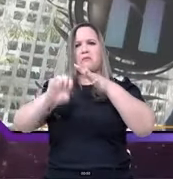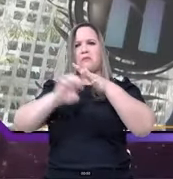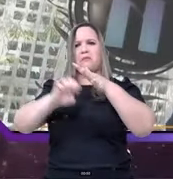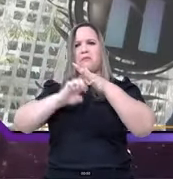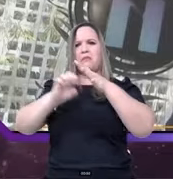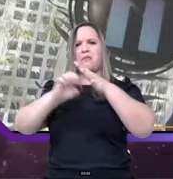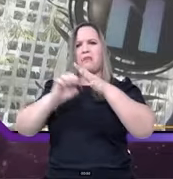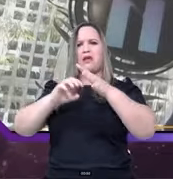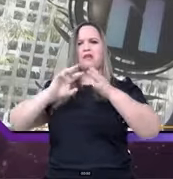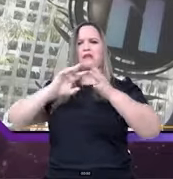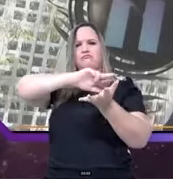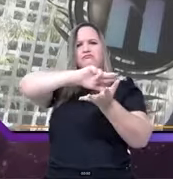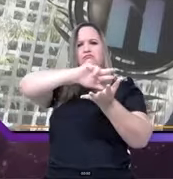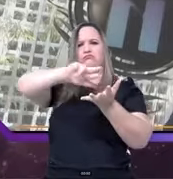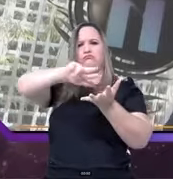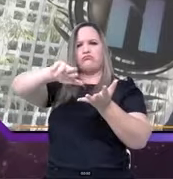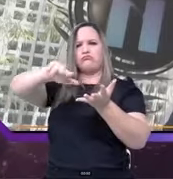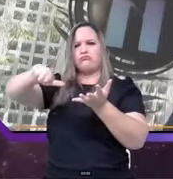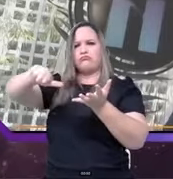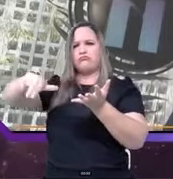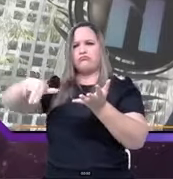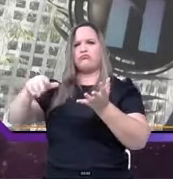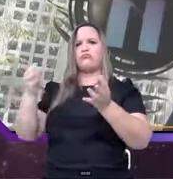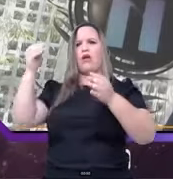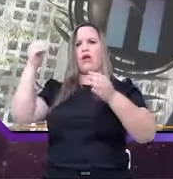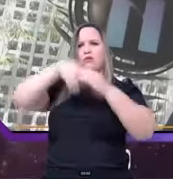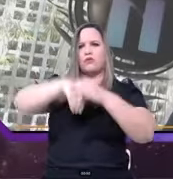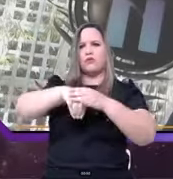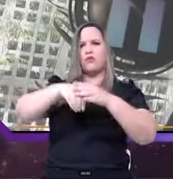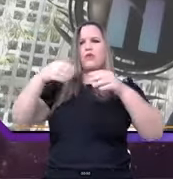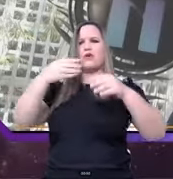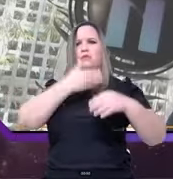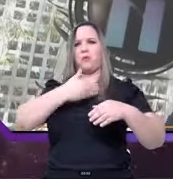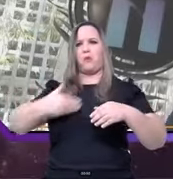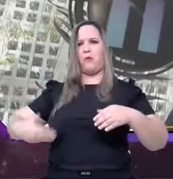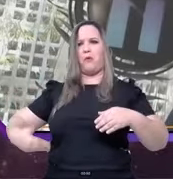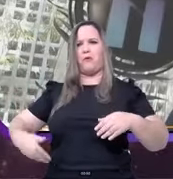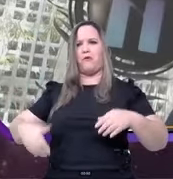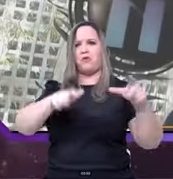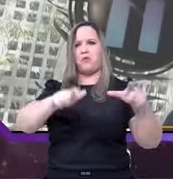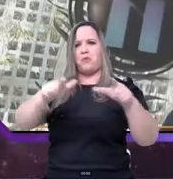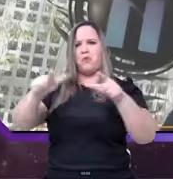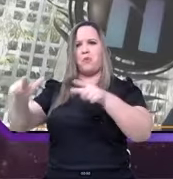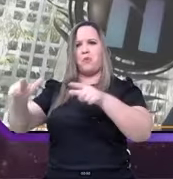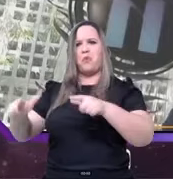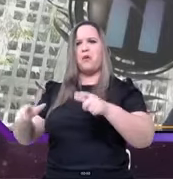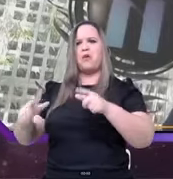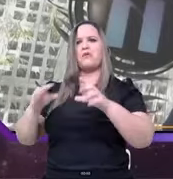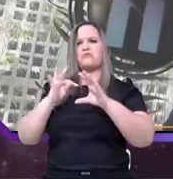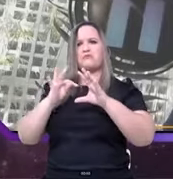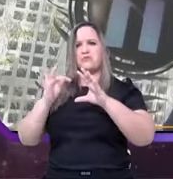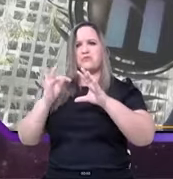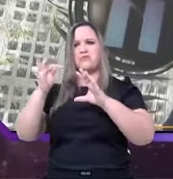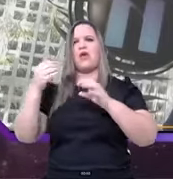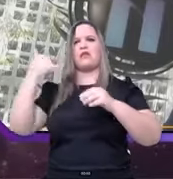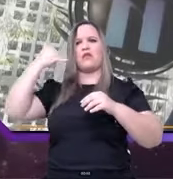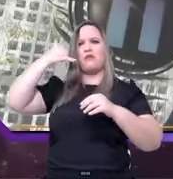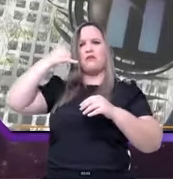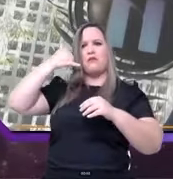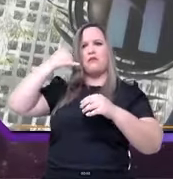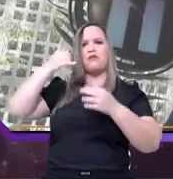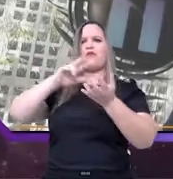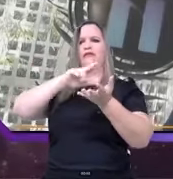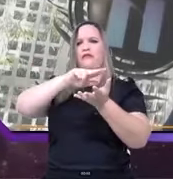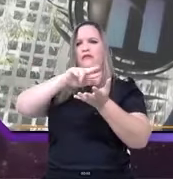serviços. Atua no setor público, financeiro e de telecomunicações. É bacharel em ciência da